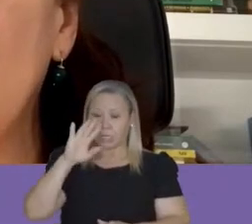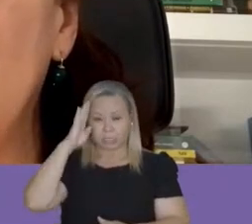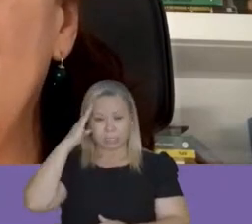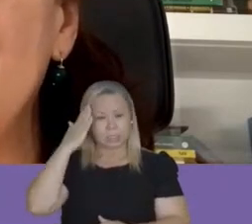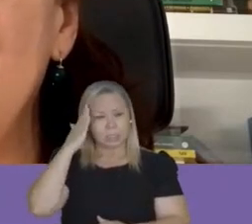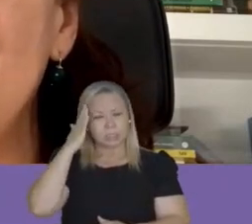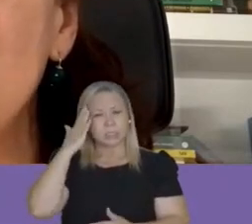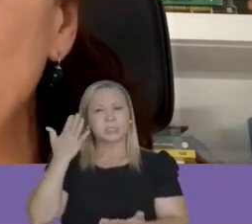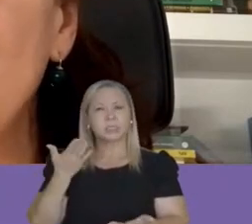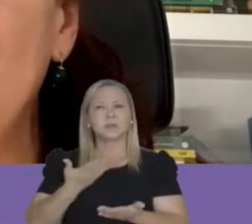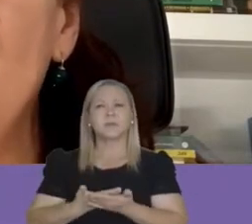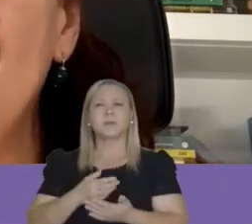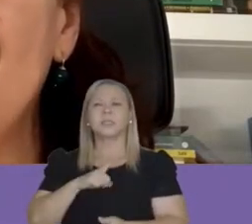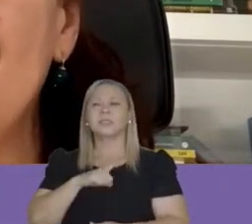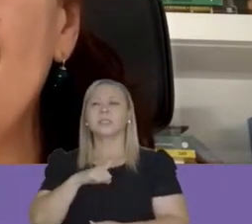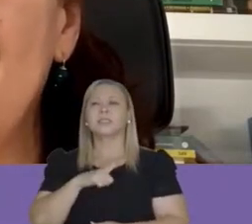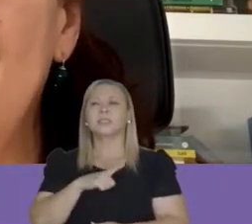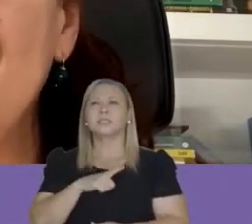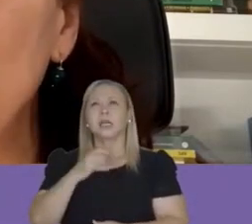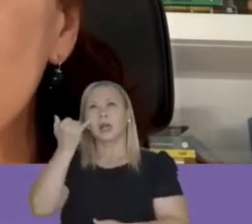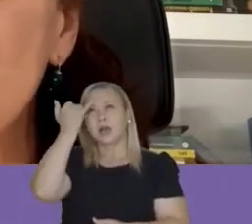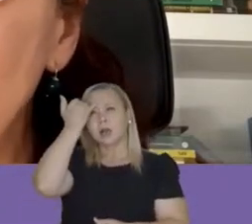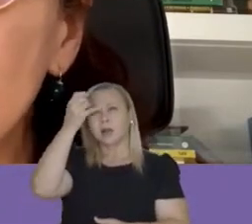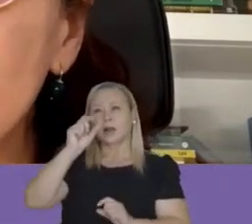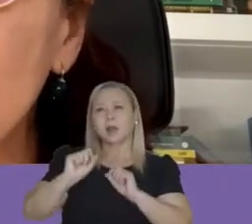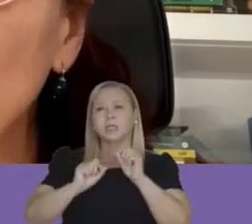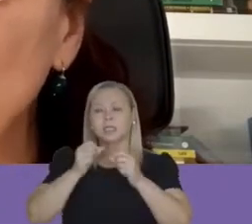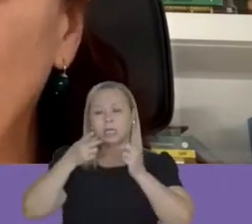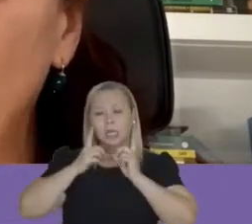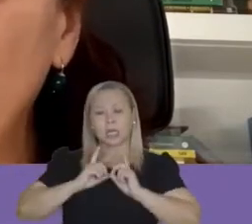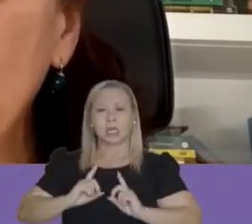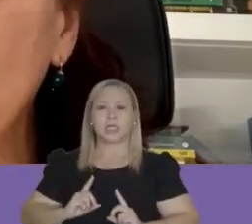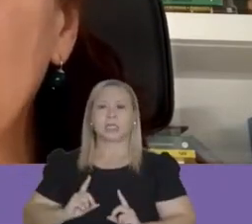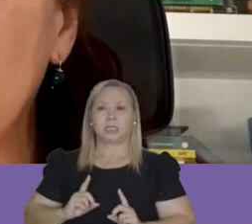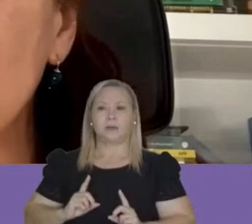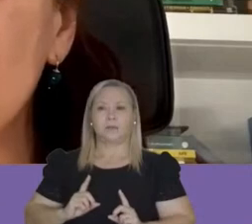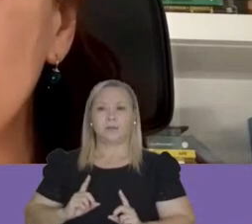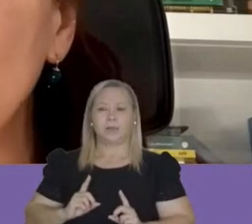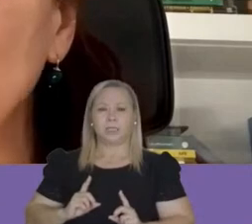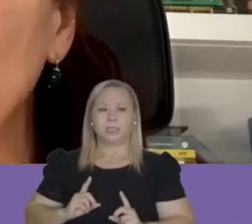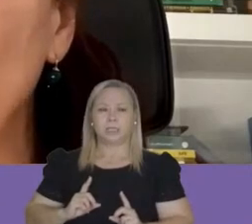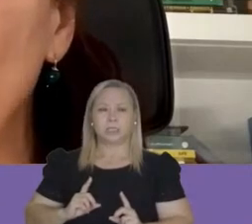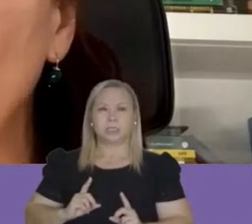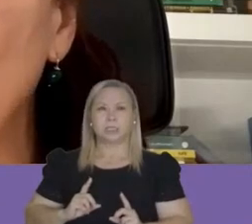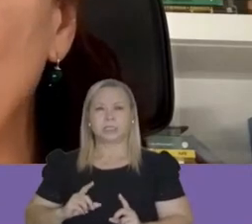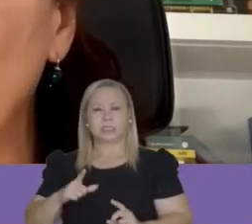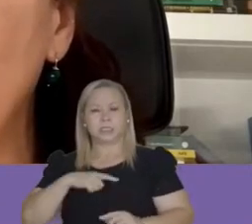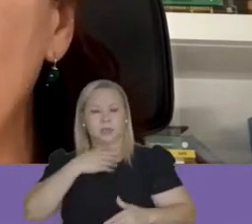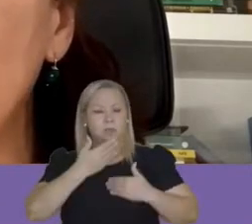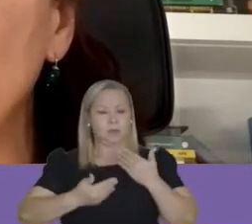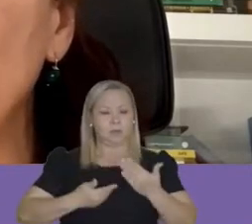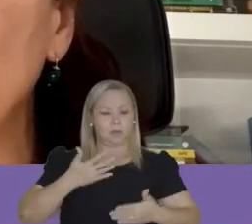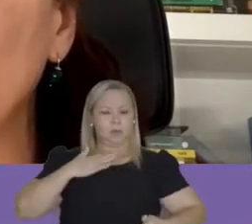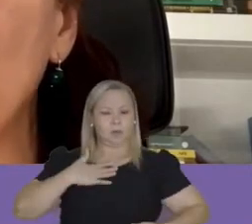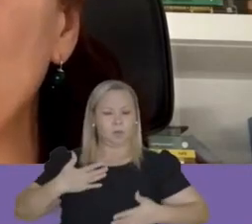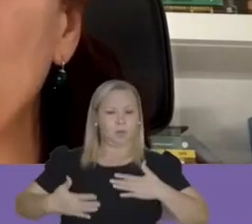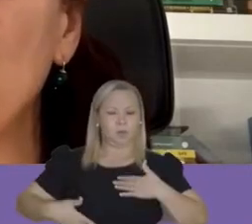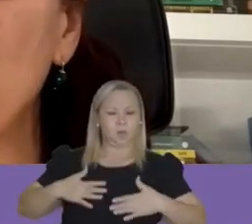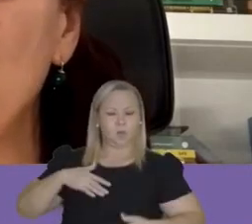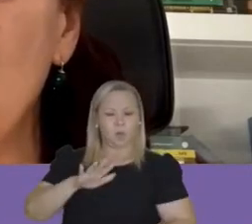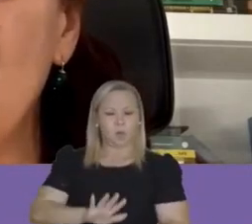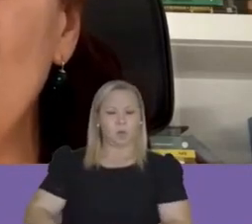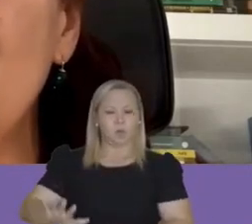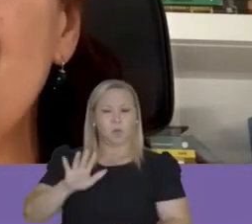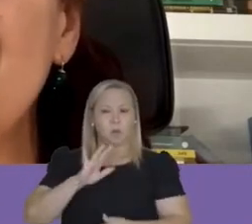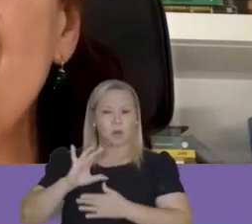considerando a ideia de que a deficiência supõe uma interação do corpo com o meio e o